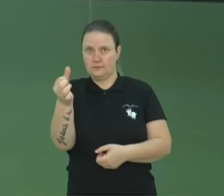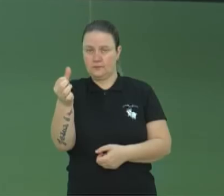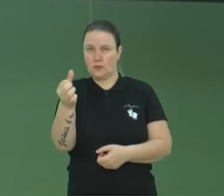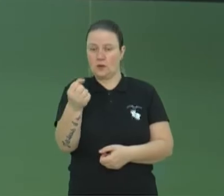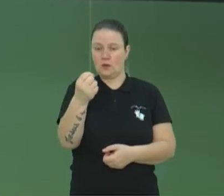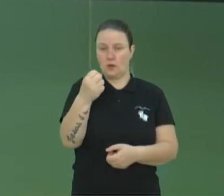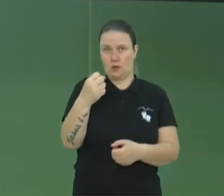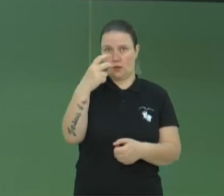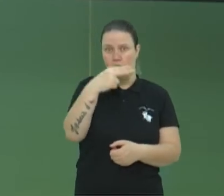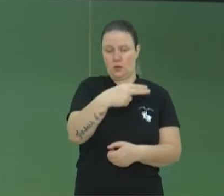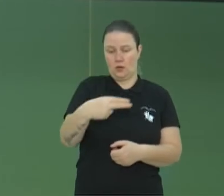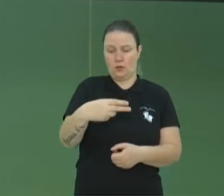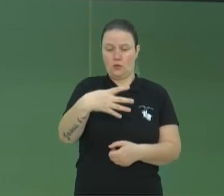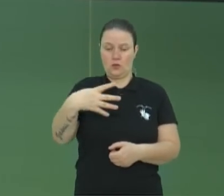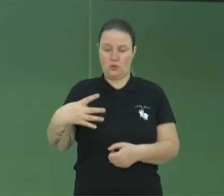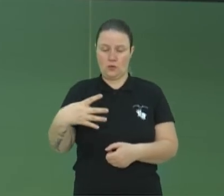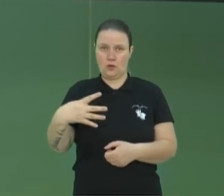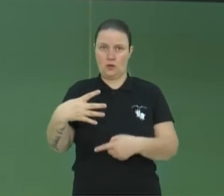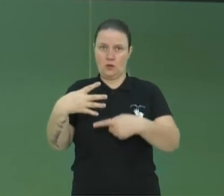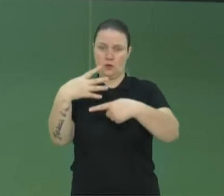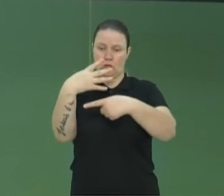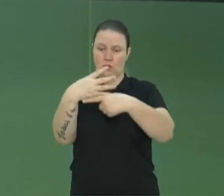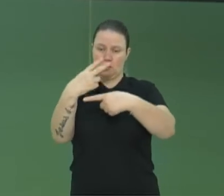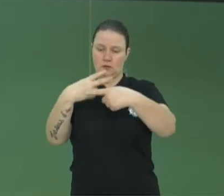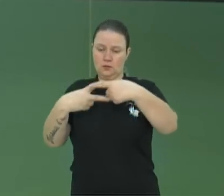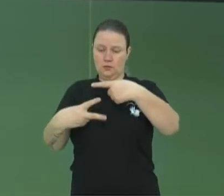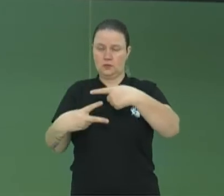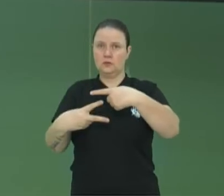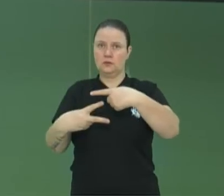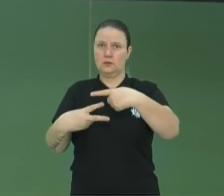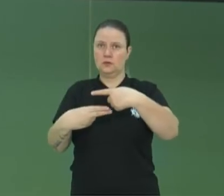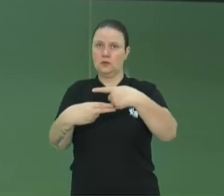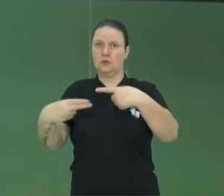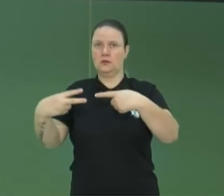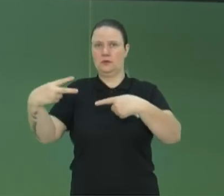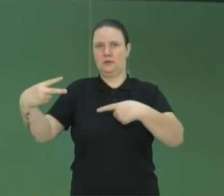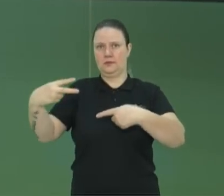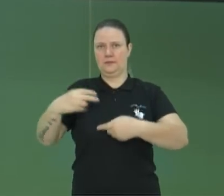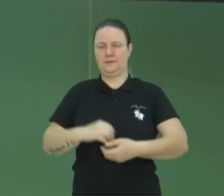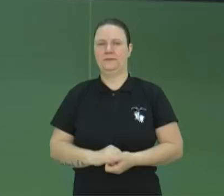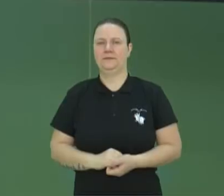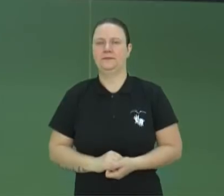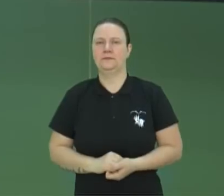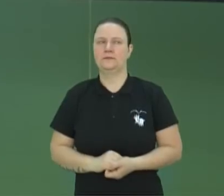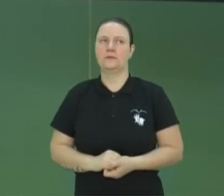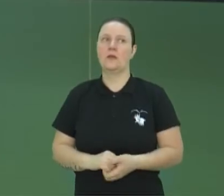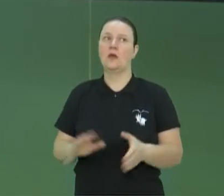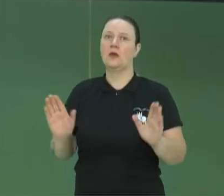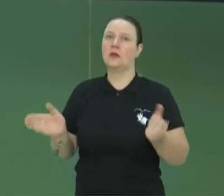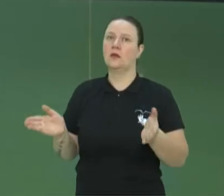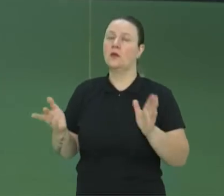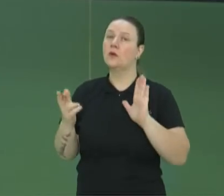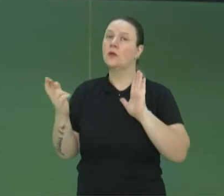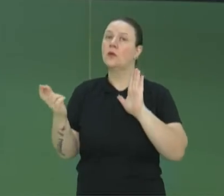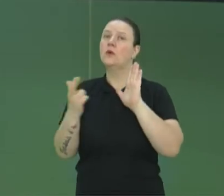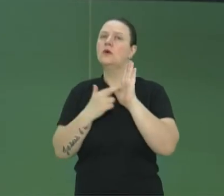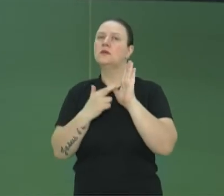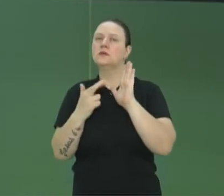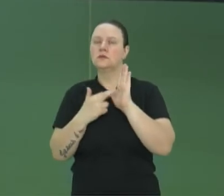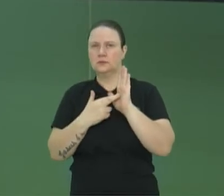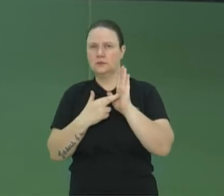igual a 4. E 4 dividido por 2 vai ser igual a 2. Então, note que eu tenho aqui a solução da